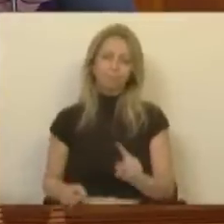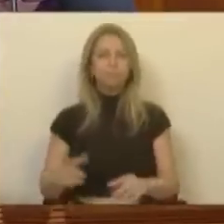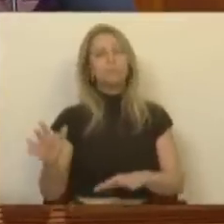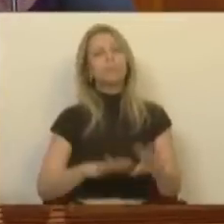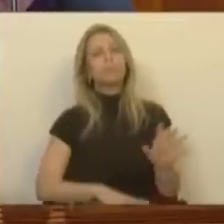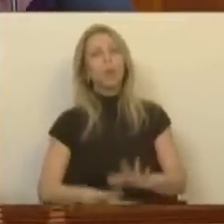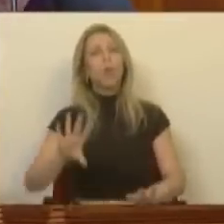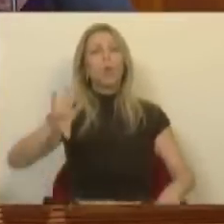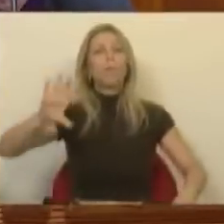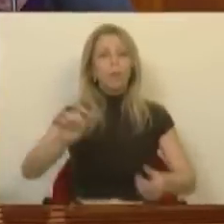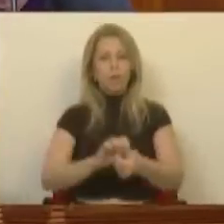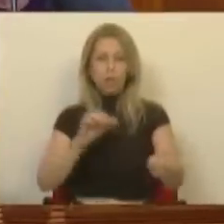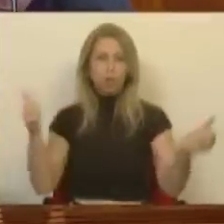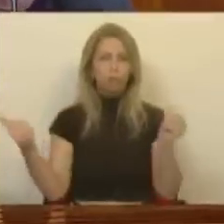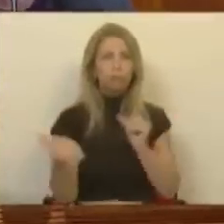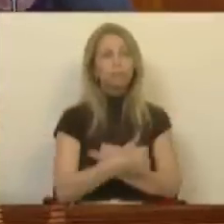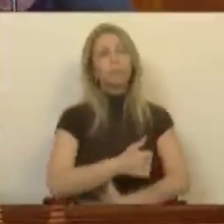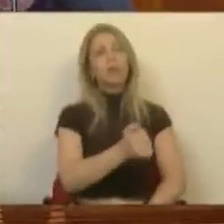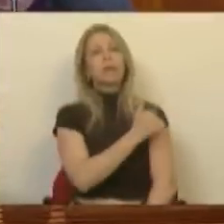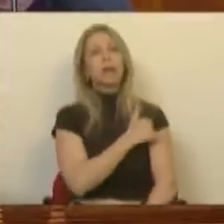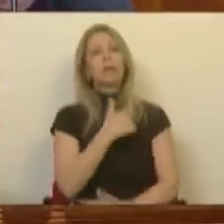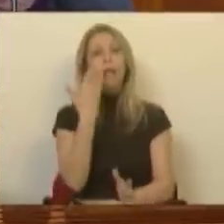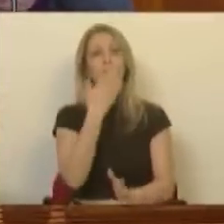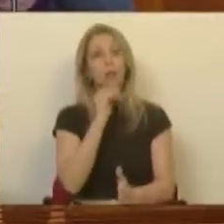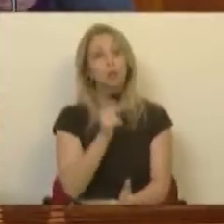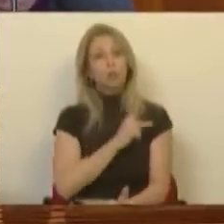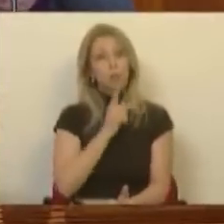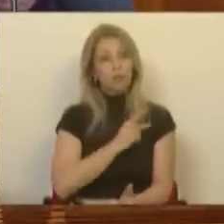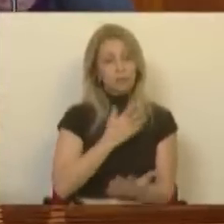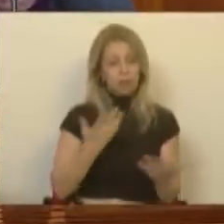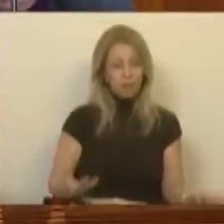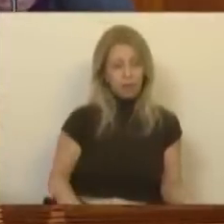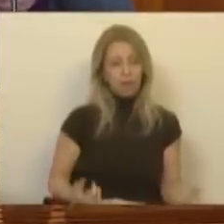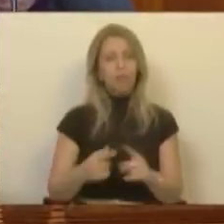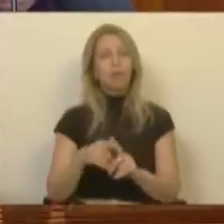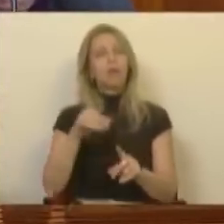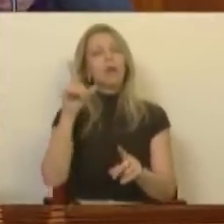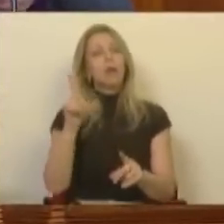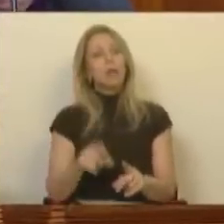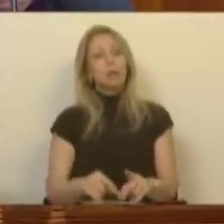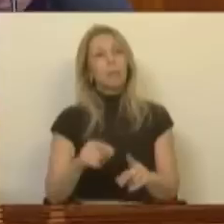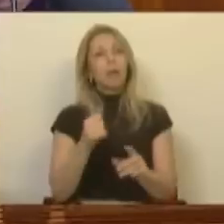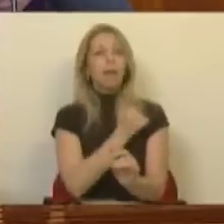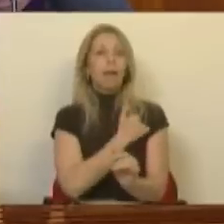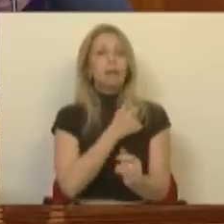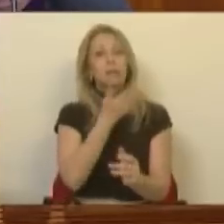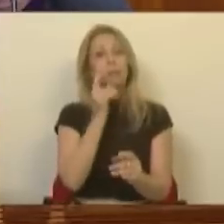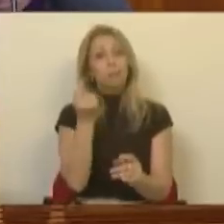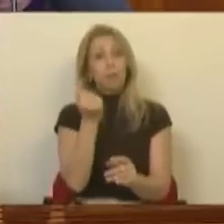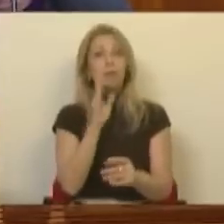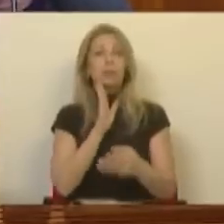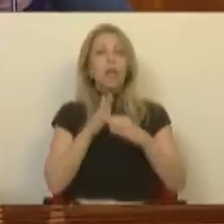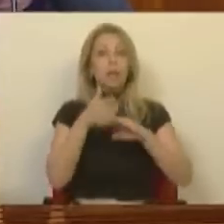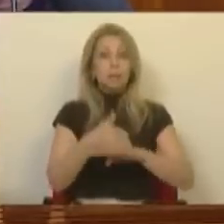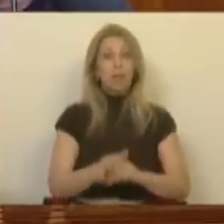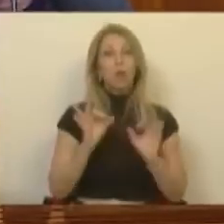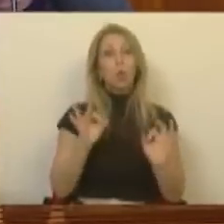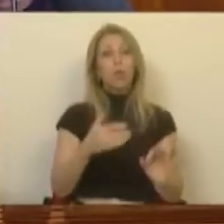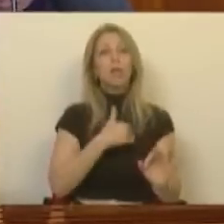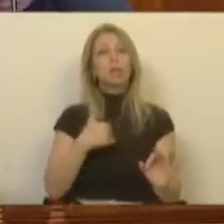alojamento estudante dele na habitação acessível na na nos cuidados de saúde primários no Cuidado de saúde mental